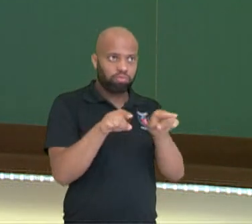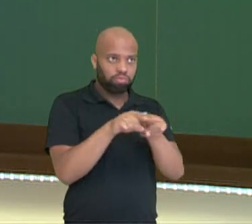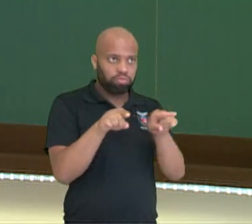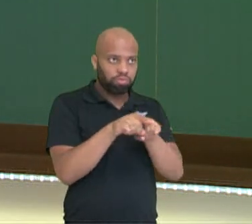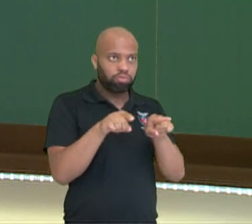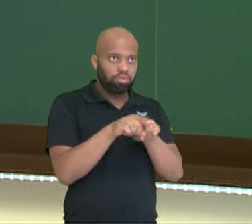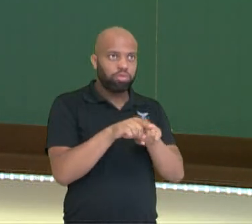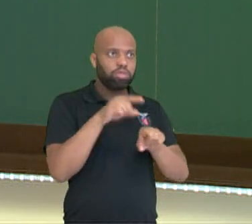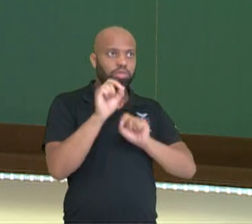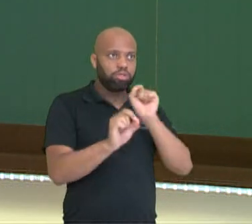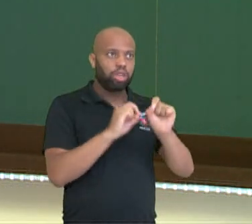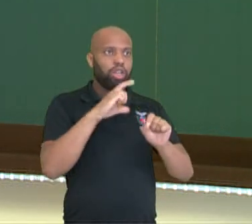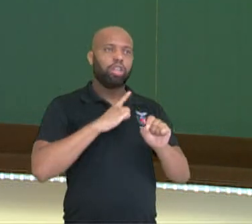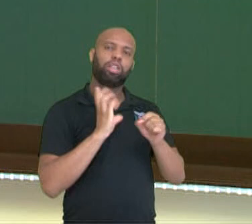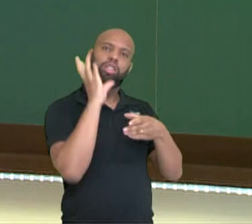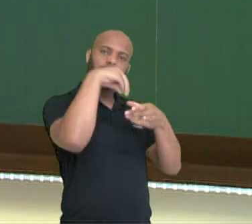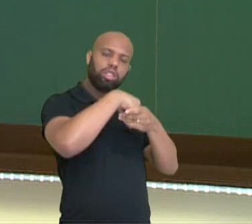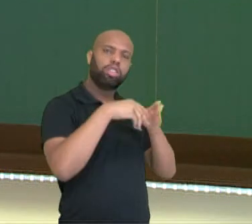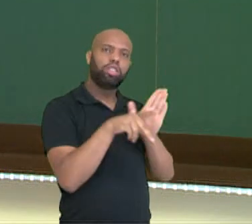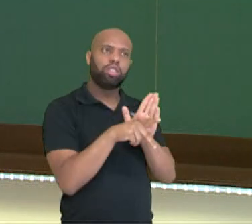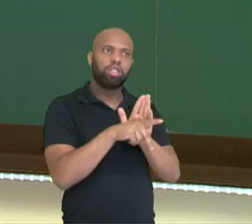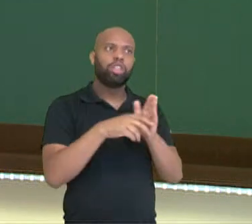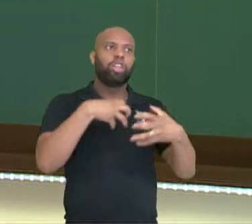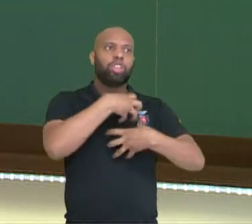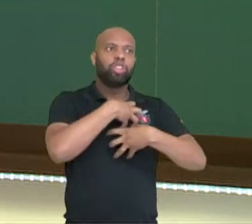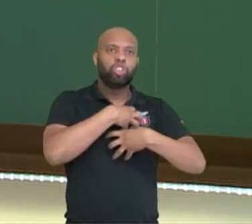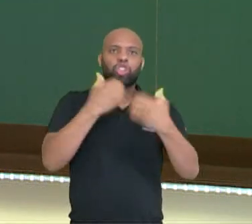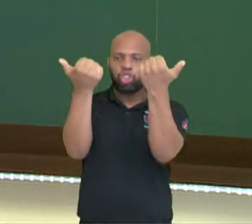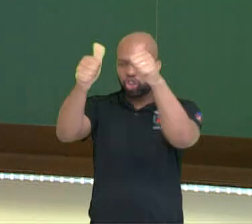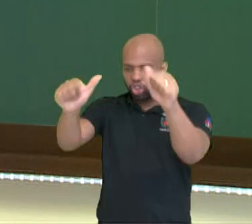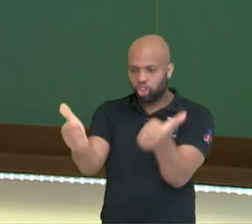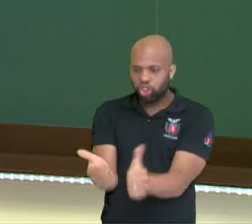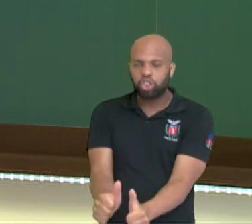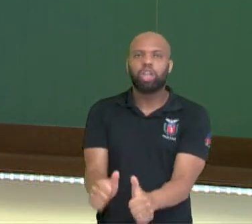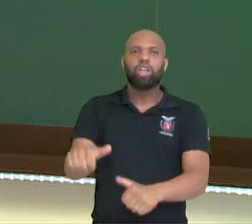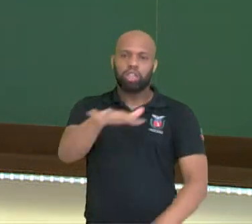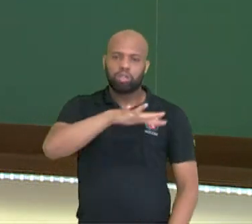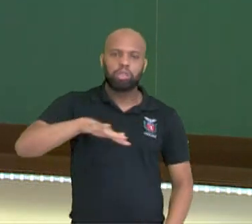às obras como parte de sua composição, forma, espaço e volume.